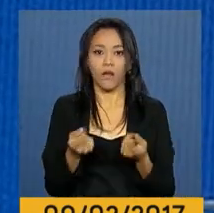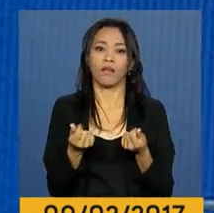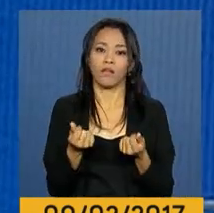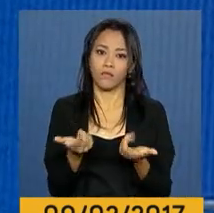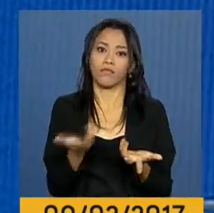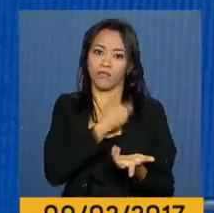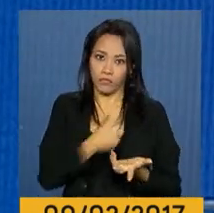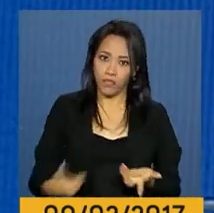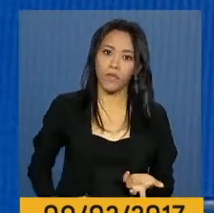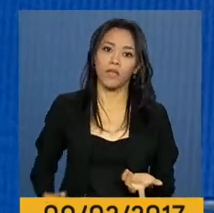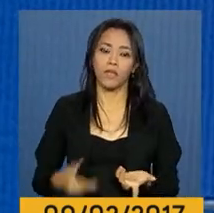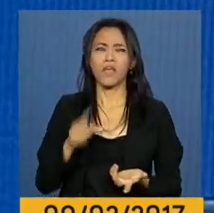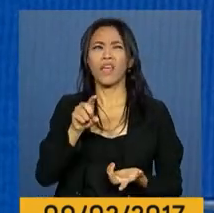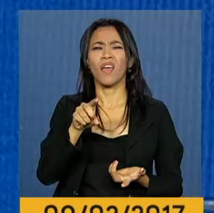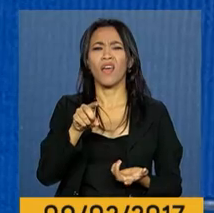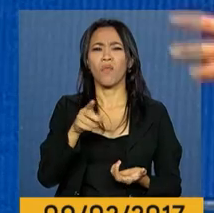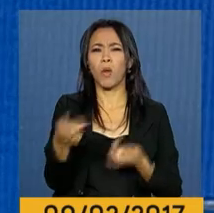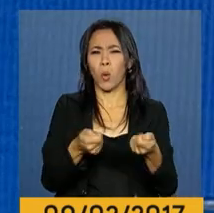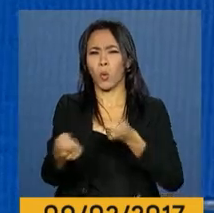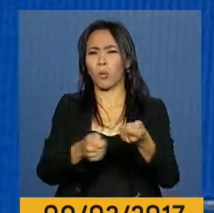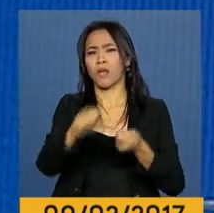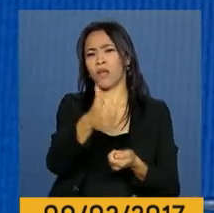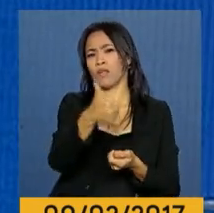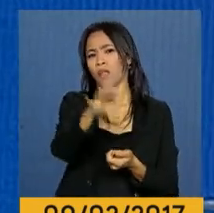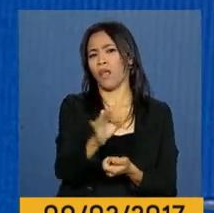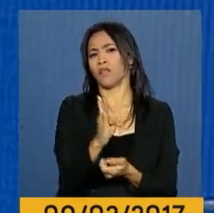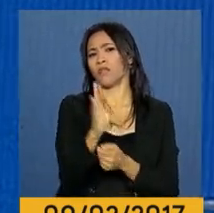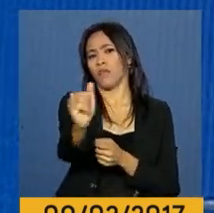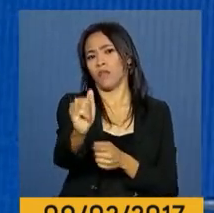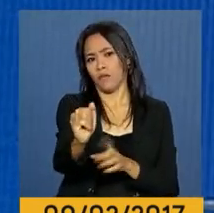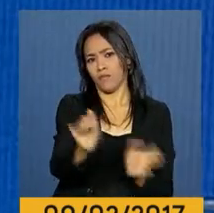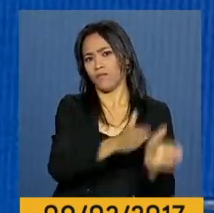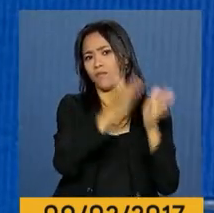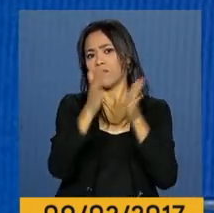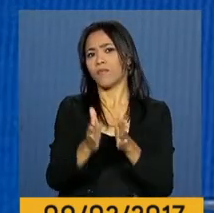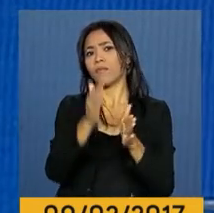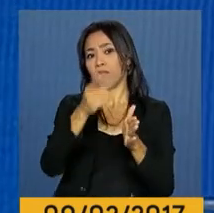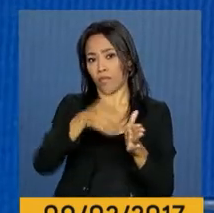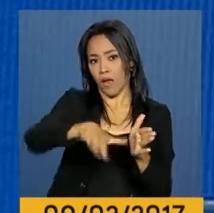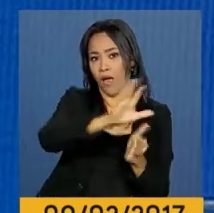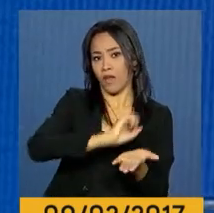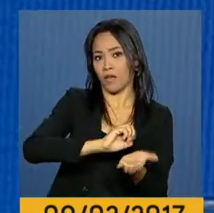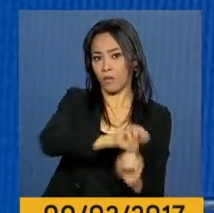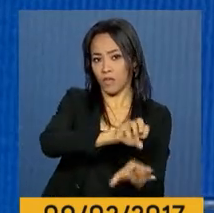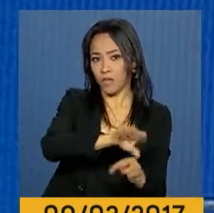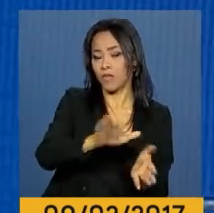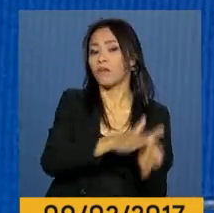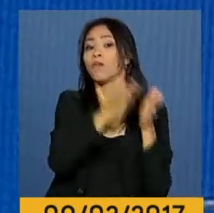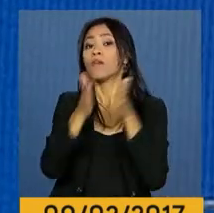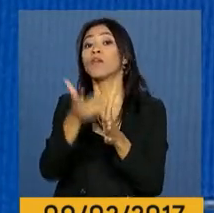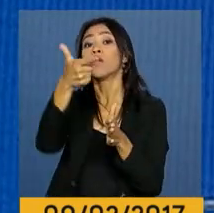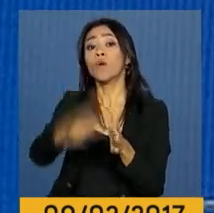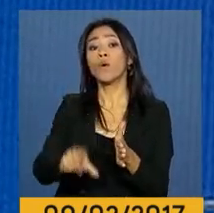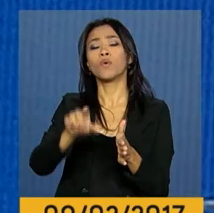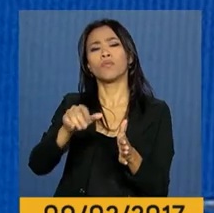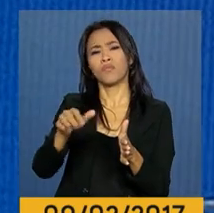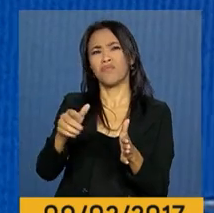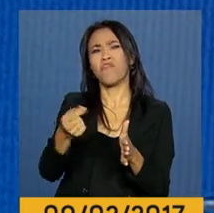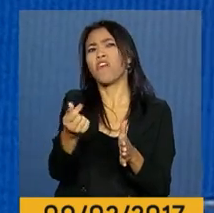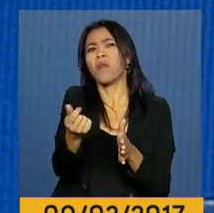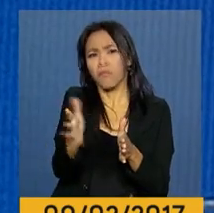um aumento na Mendonça de 10 bilhões na verba para educação e outro tanto para as verbas da Saúde